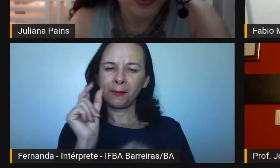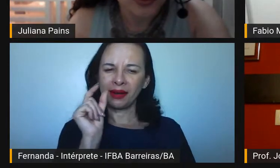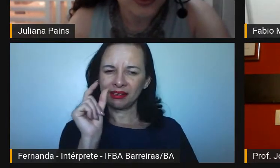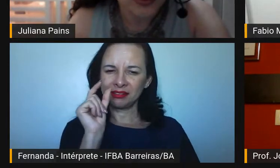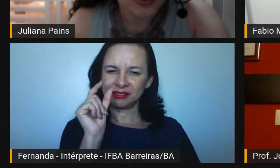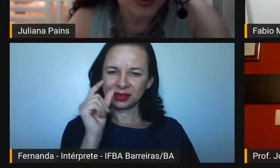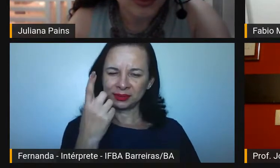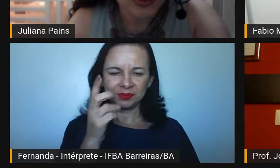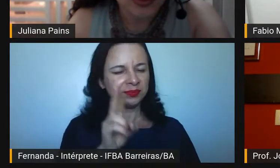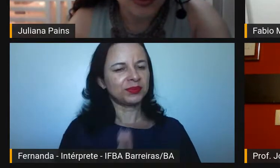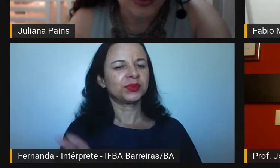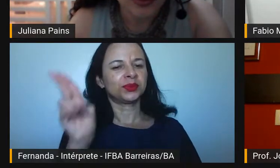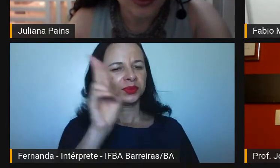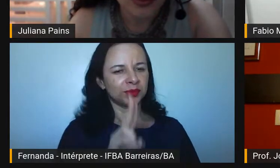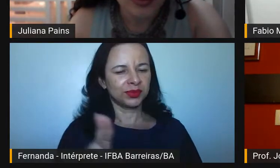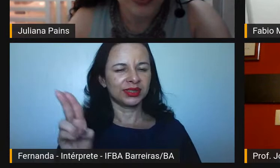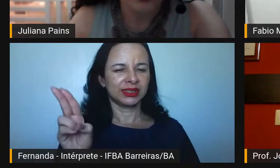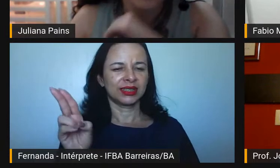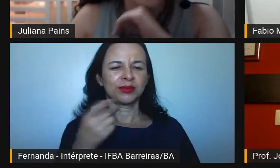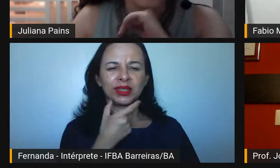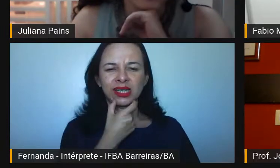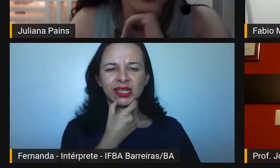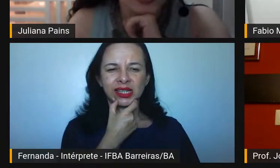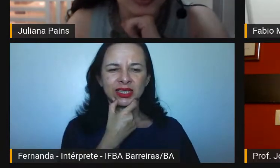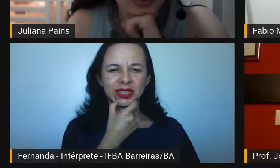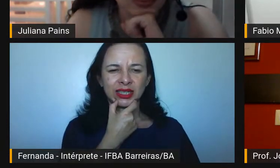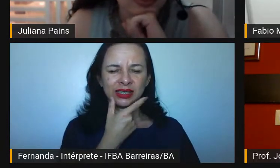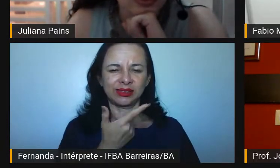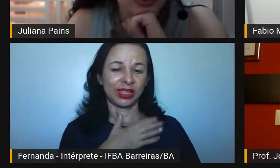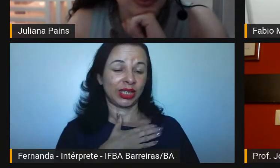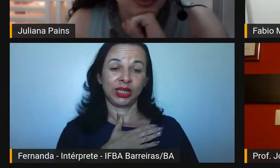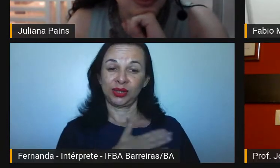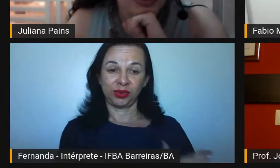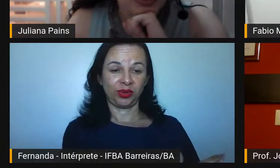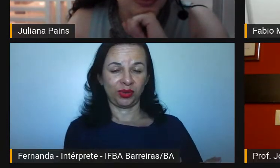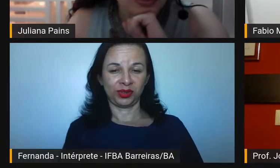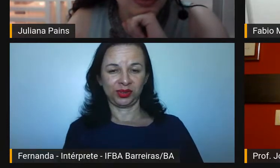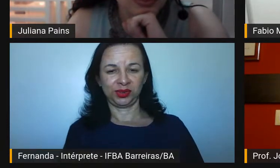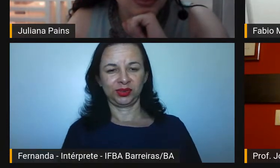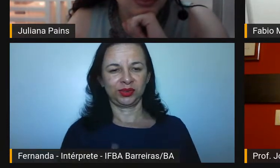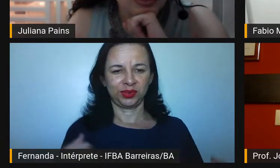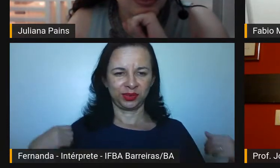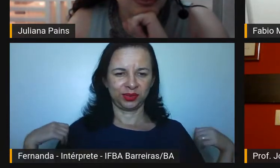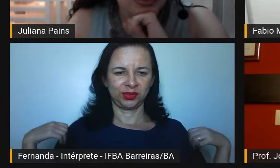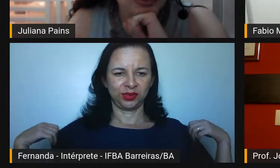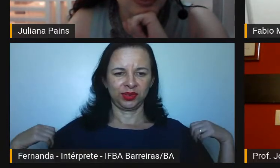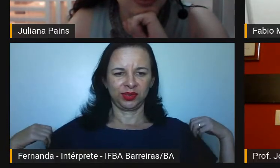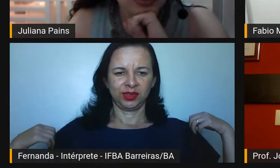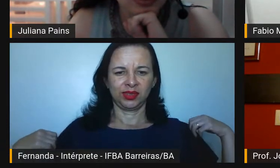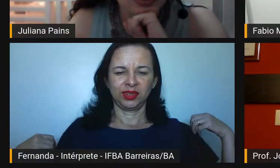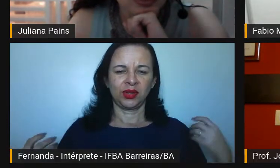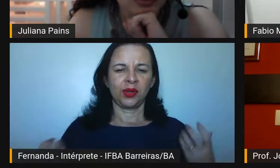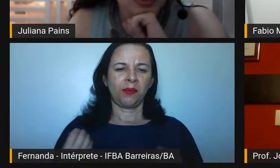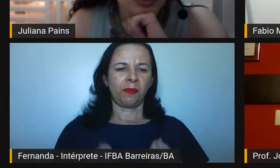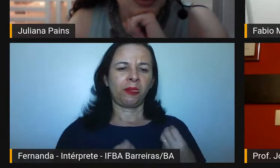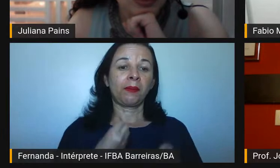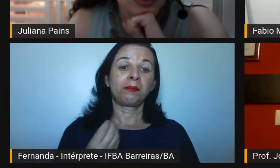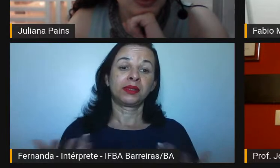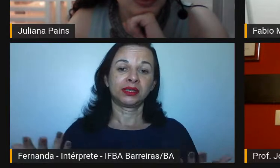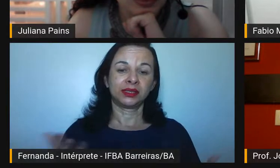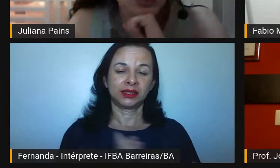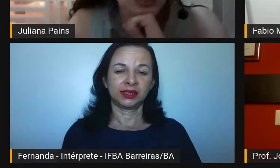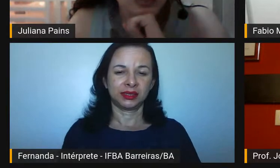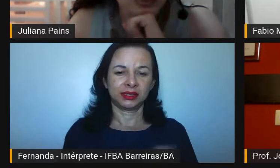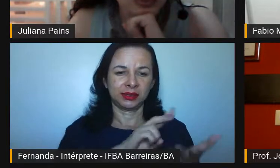se usa muito em inglês e eu não gosto muito dela tradução do foi muito legal mas